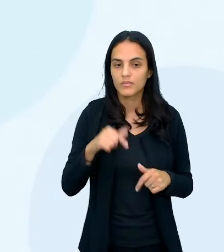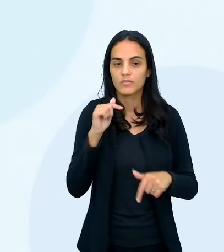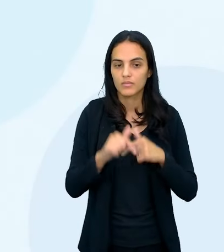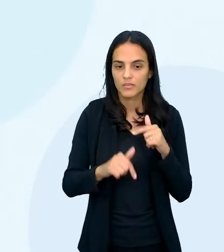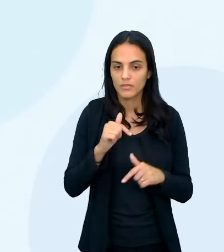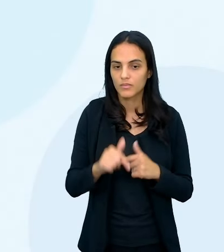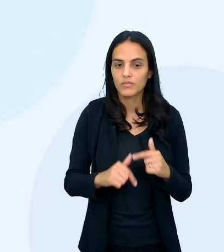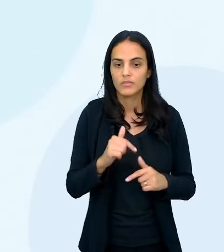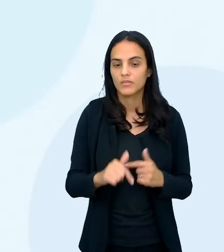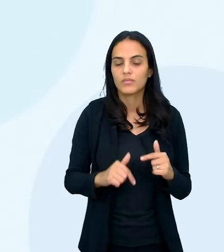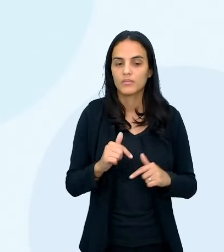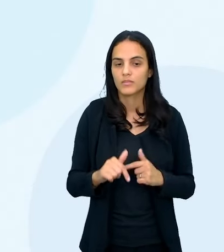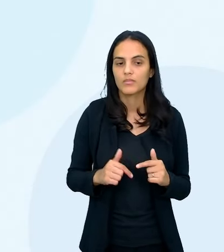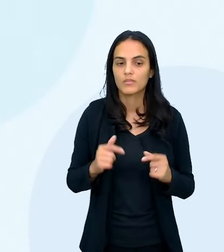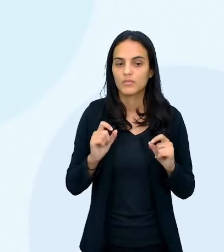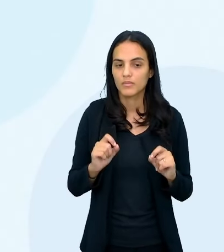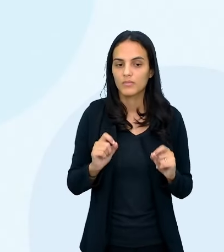trabalhar com